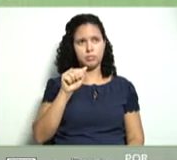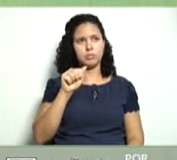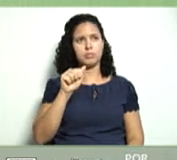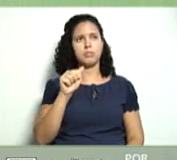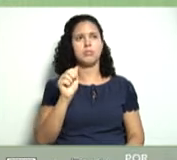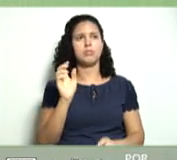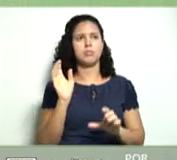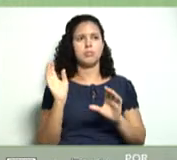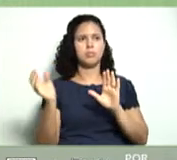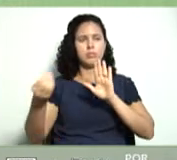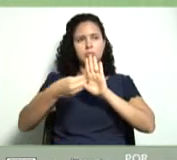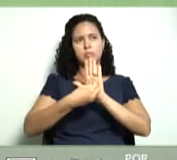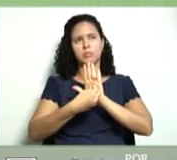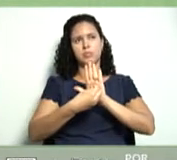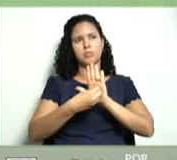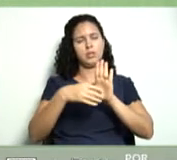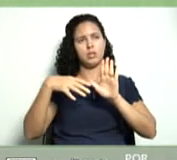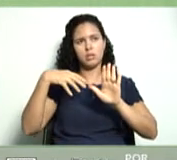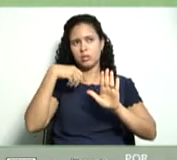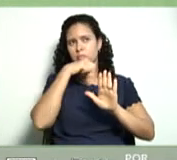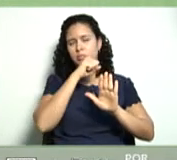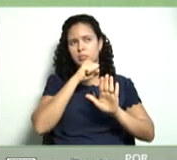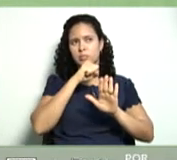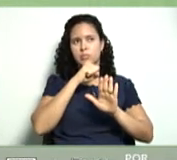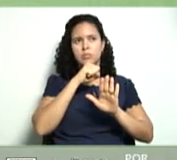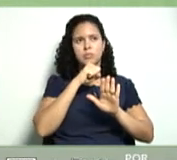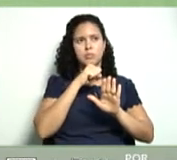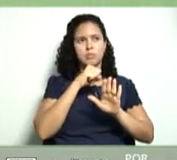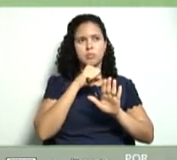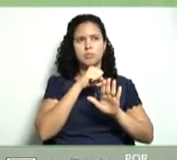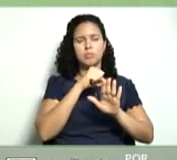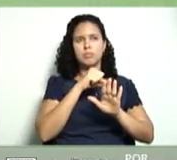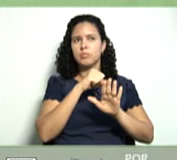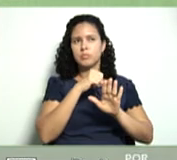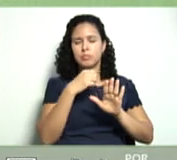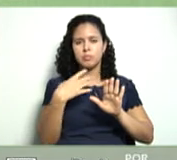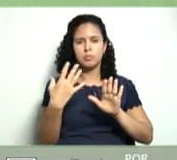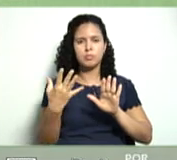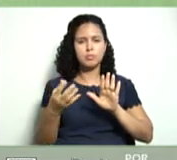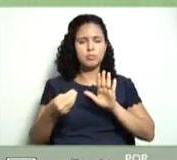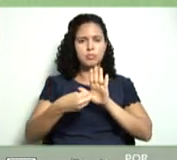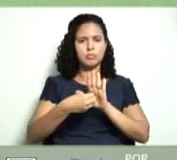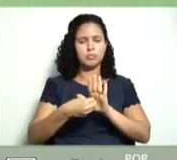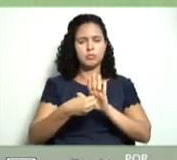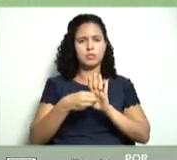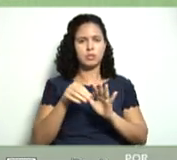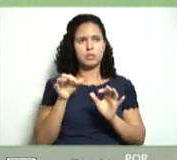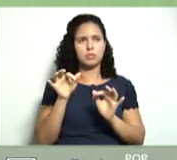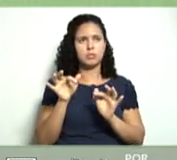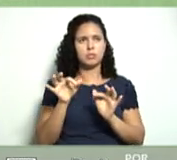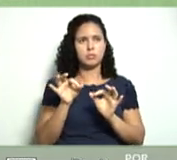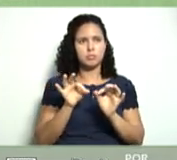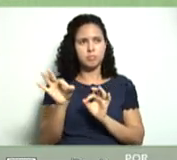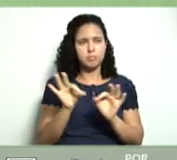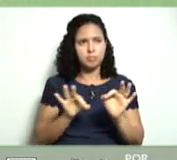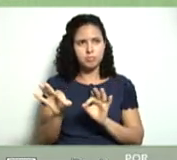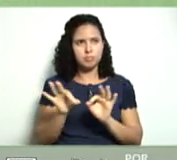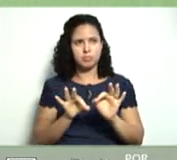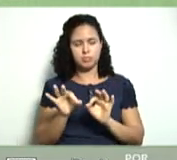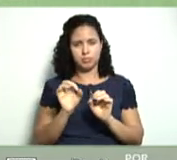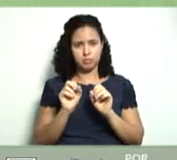que eu posso ter o que uma uma tabela um pouco mais personalizada não